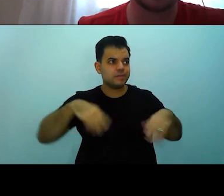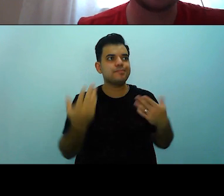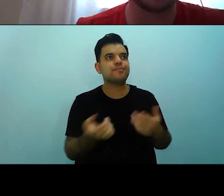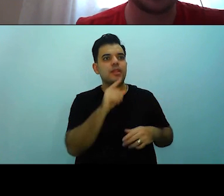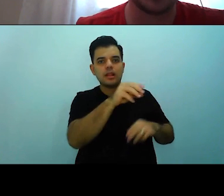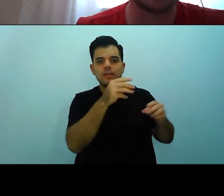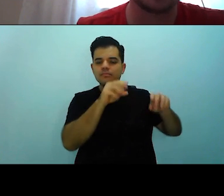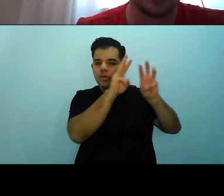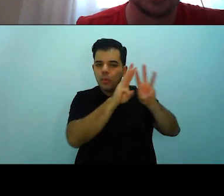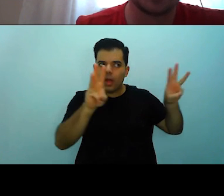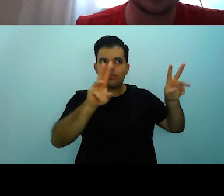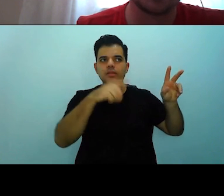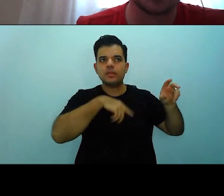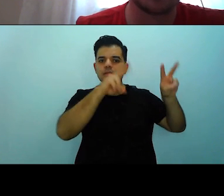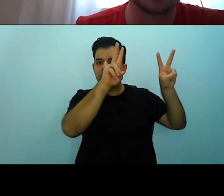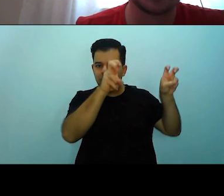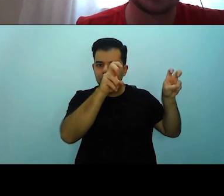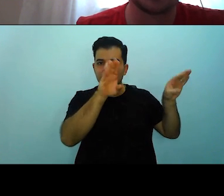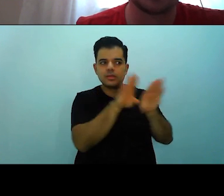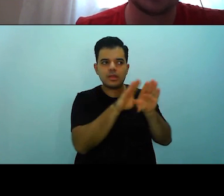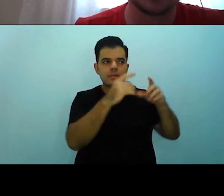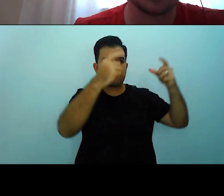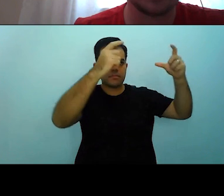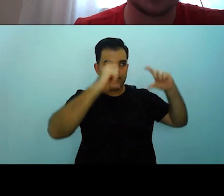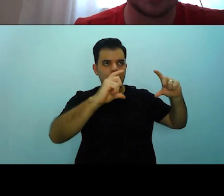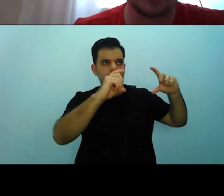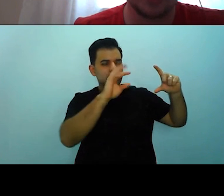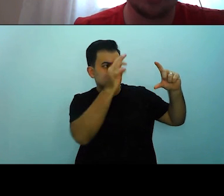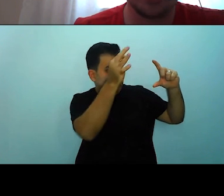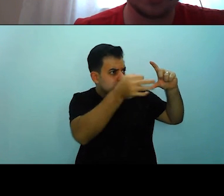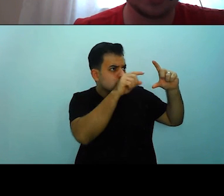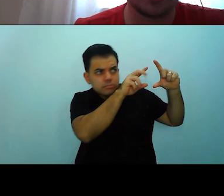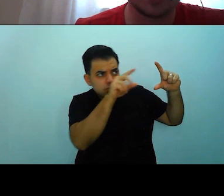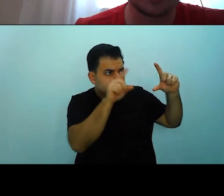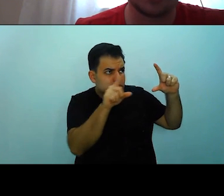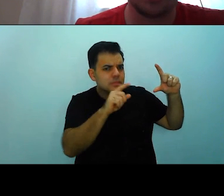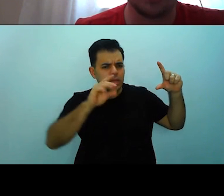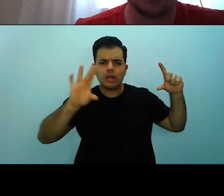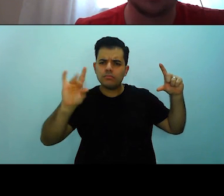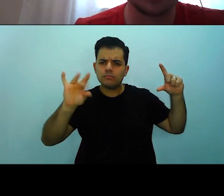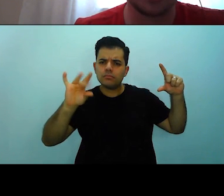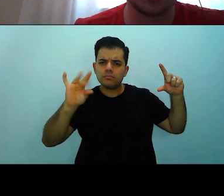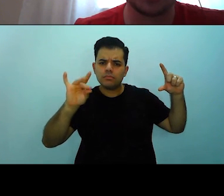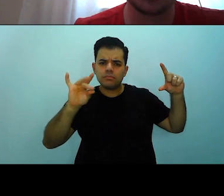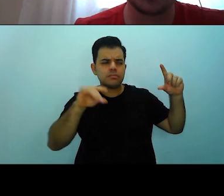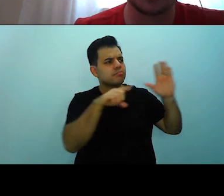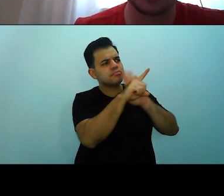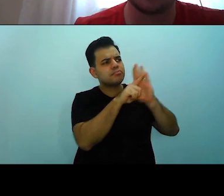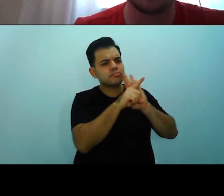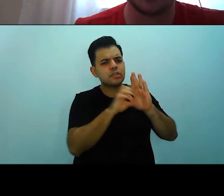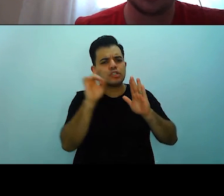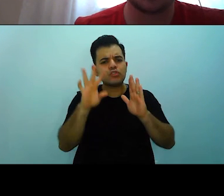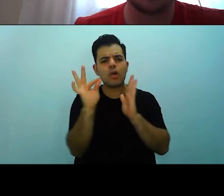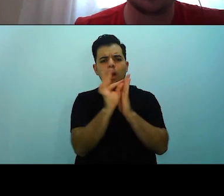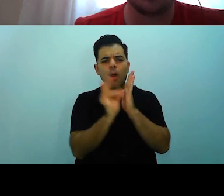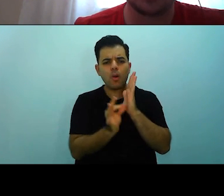de cabeçalho está correta, a gente consegue fazer essas ordenações, né, por meio de automação com somente o código do